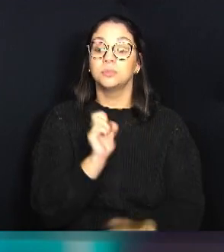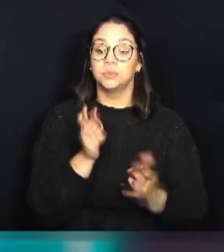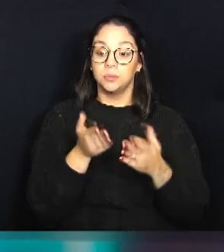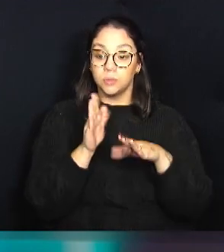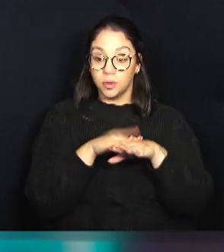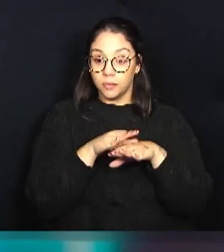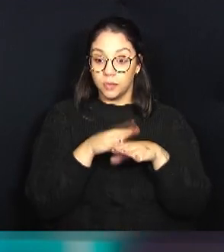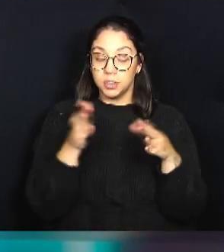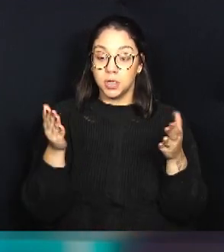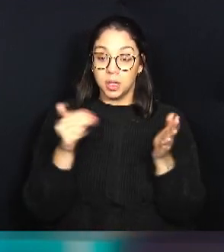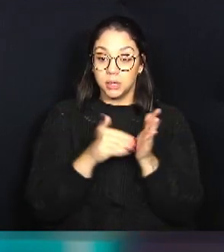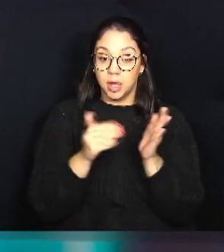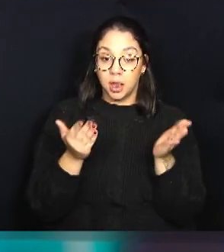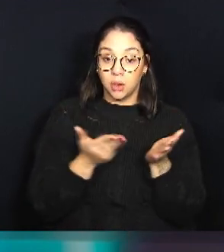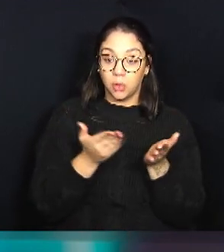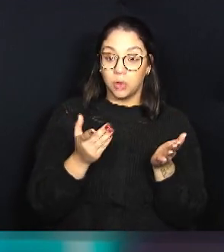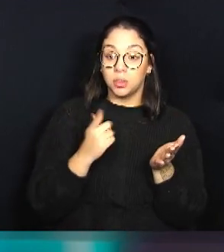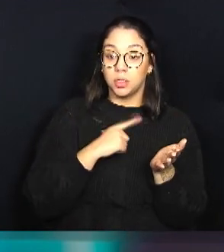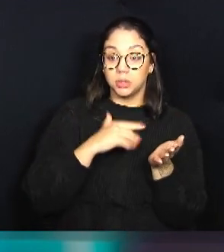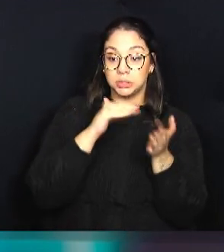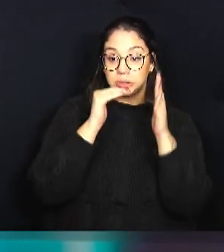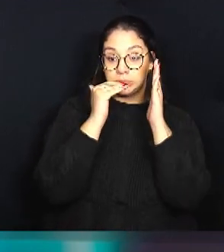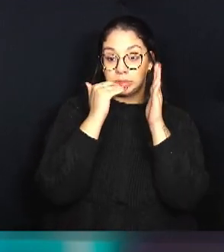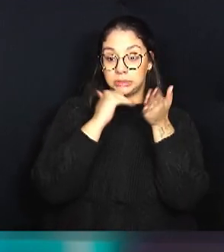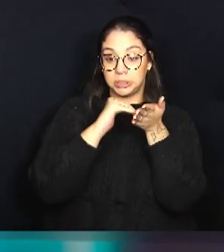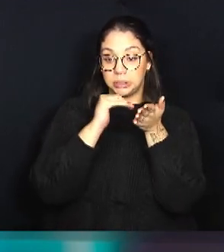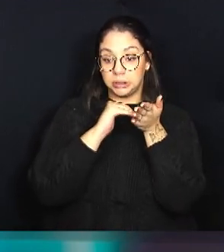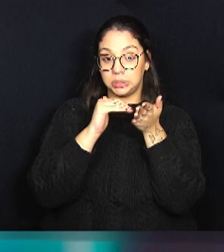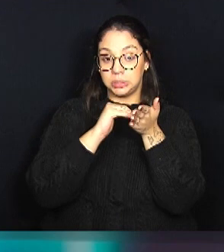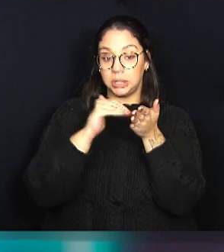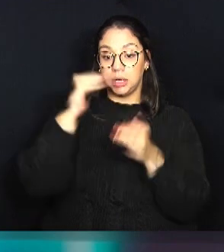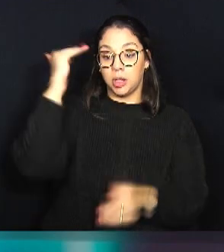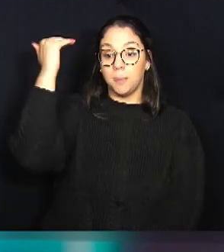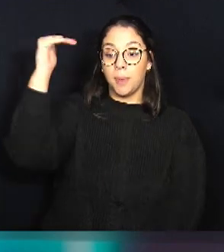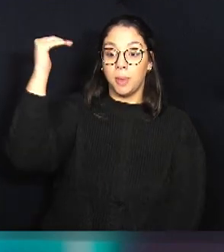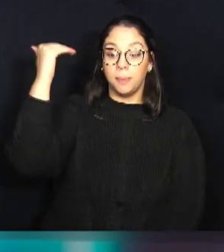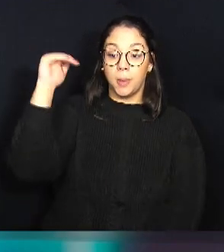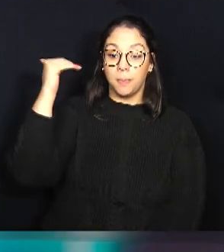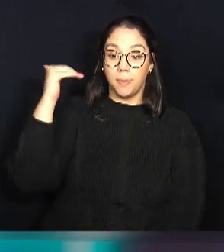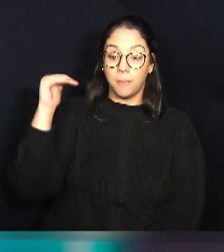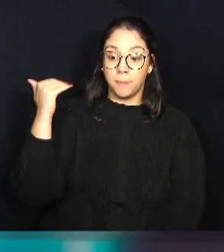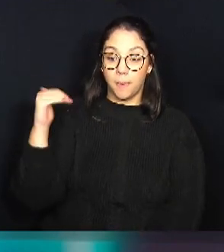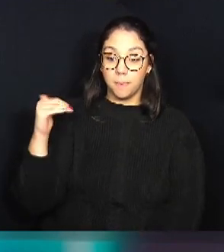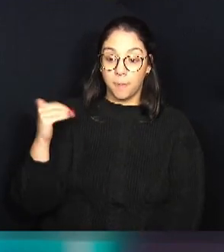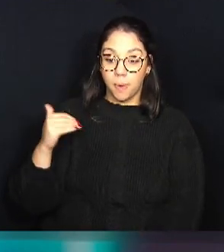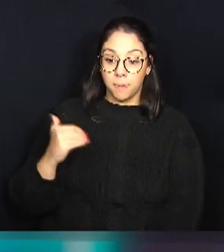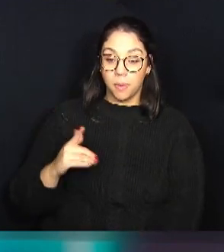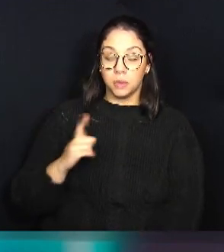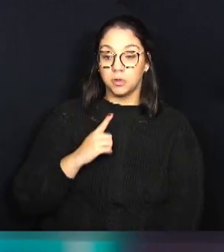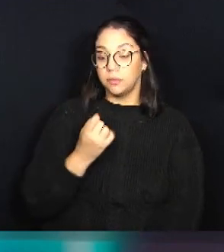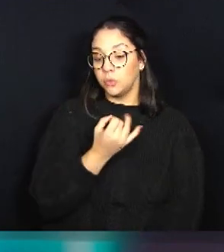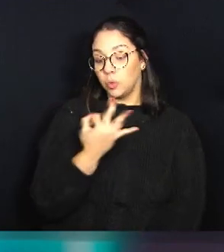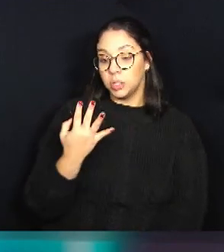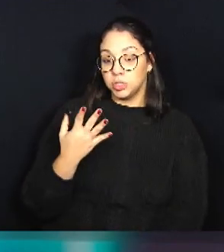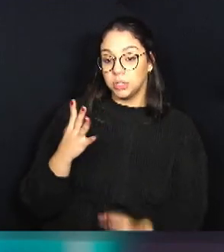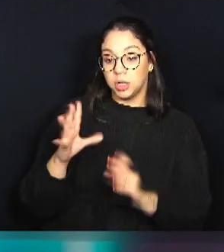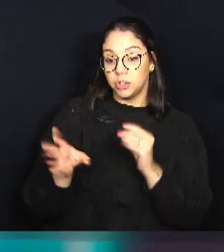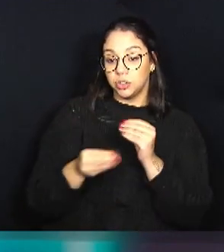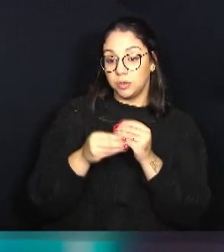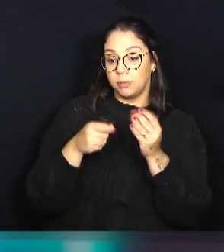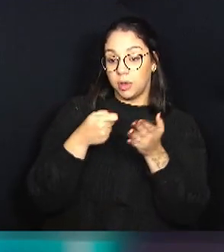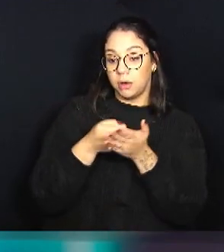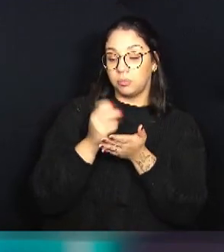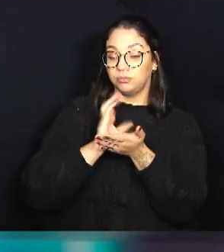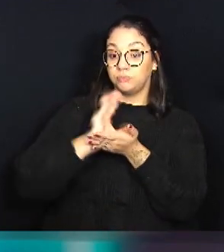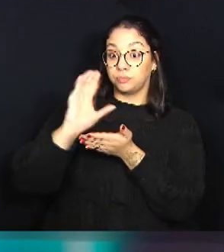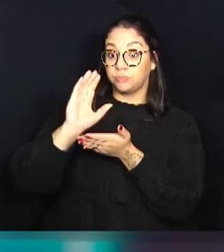E aí tá por secretaria, né? Que cada secretaria dessa recebeu uma quantidade de emenda. Então, se a gente pegar aqui, o maior volume é